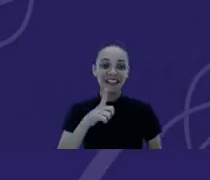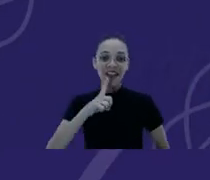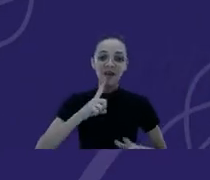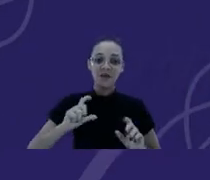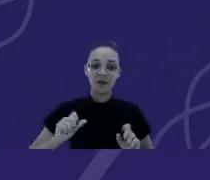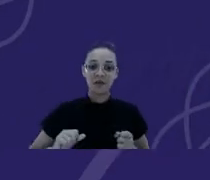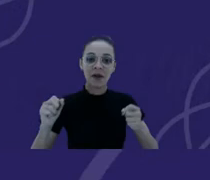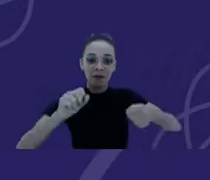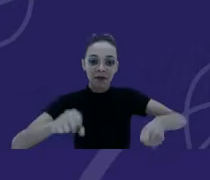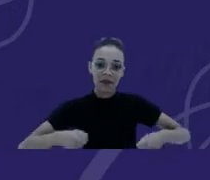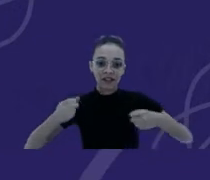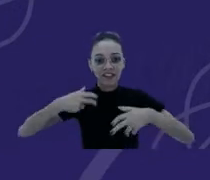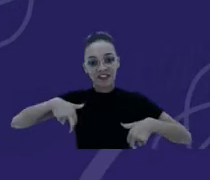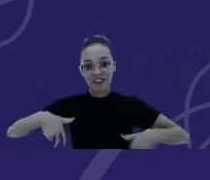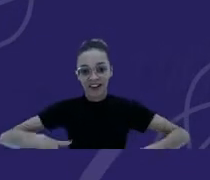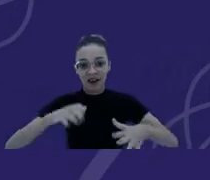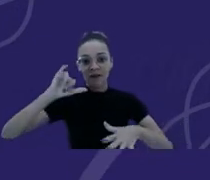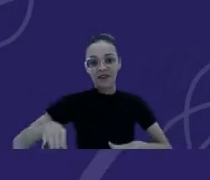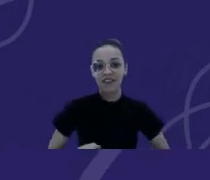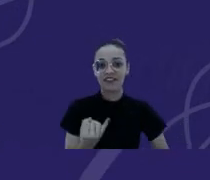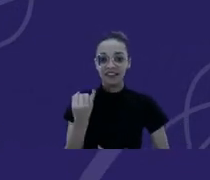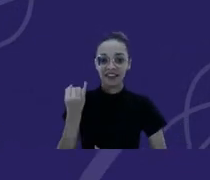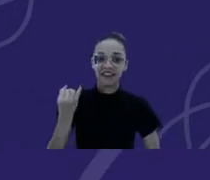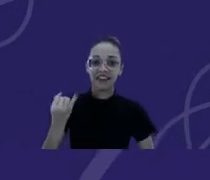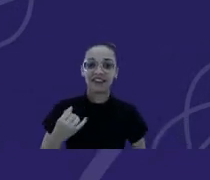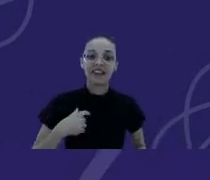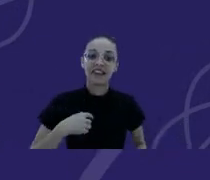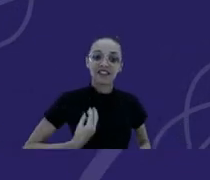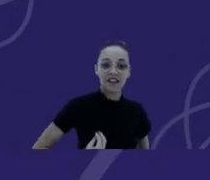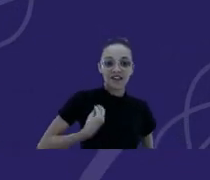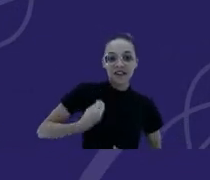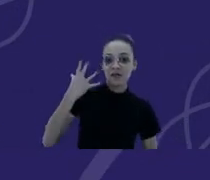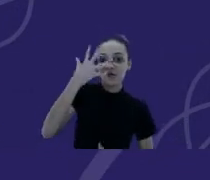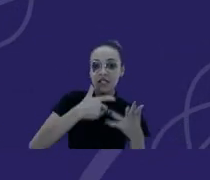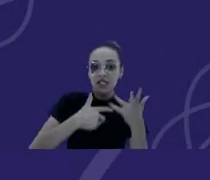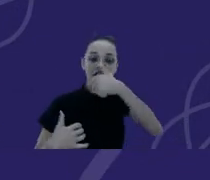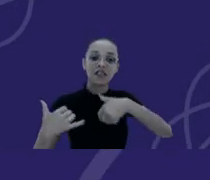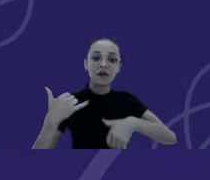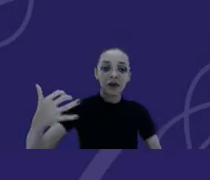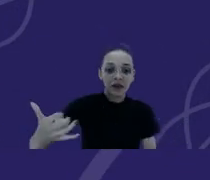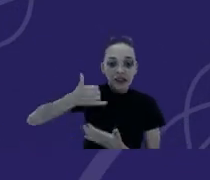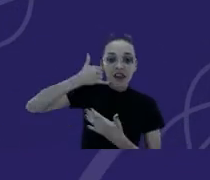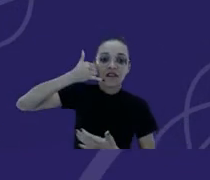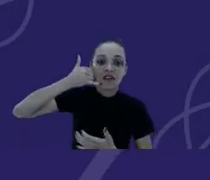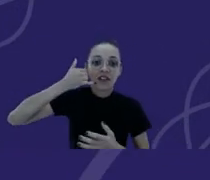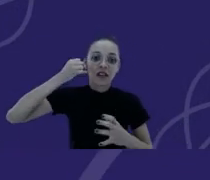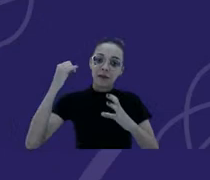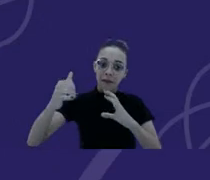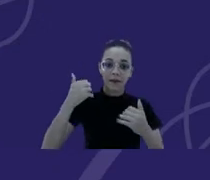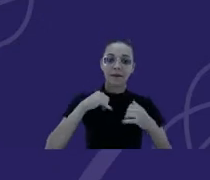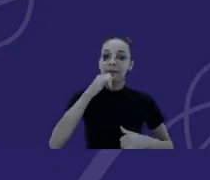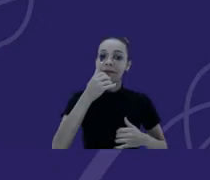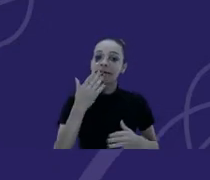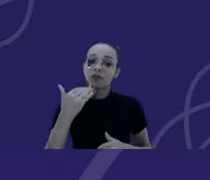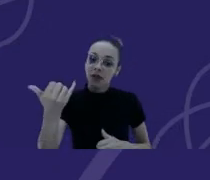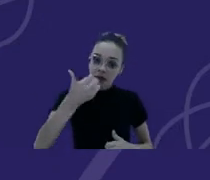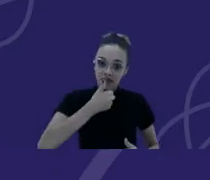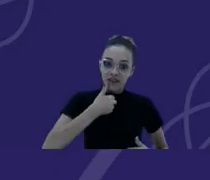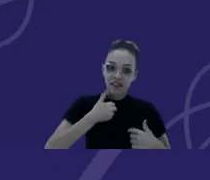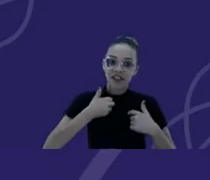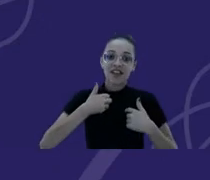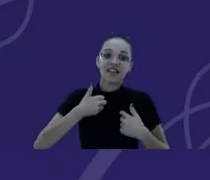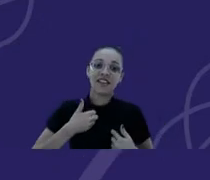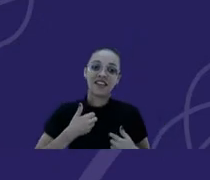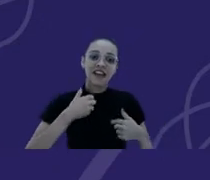para se jogar. O chefe da polícia pelo telefone mandou me avisar que